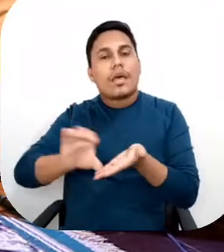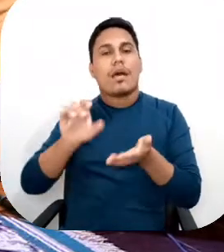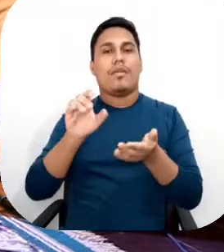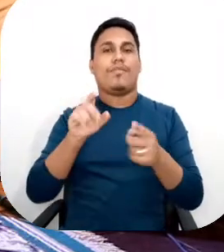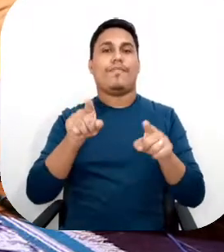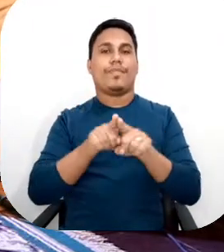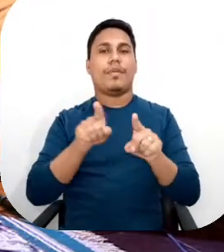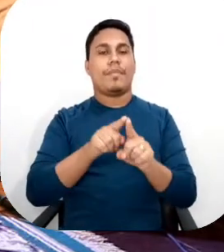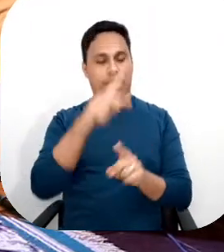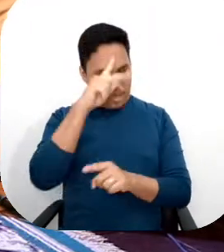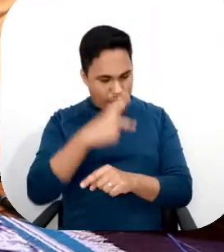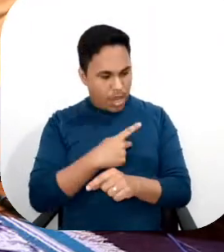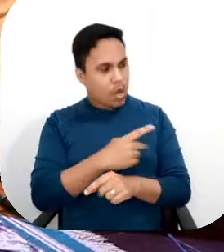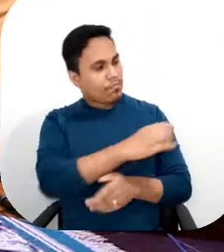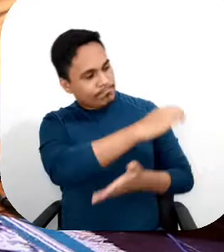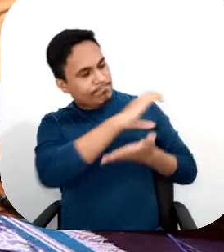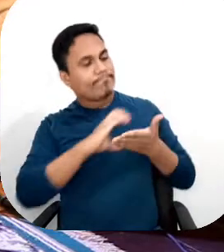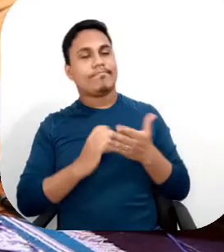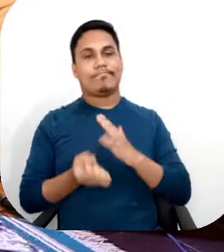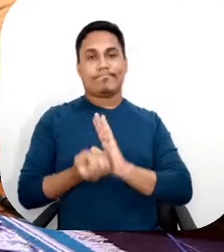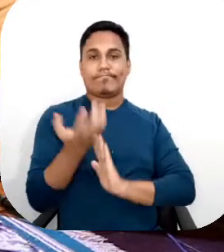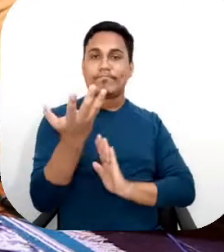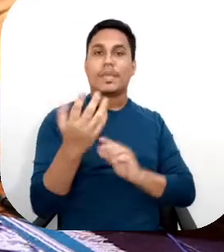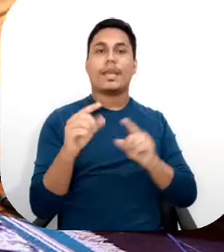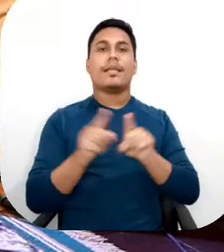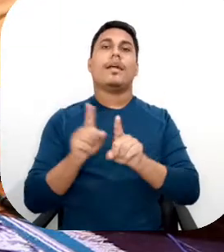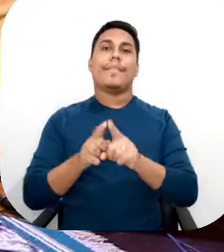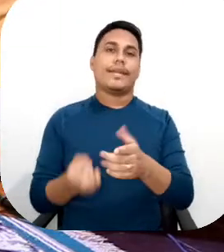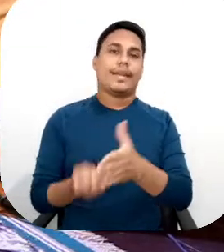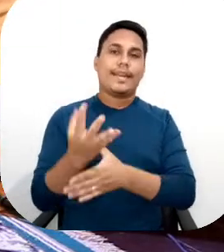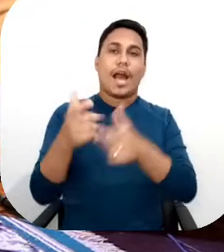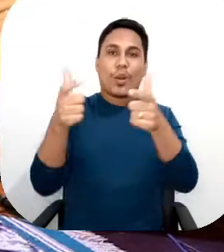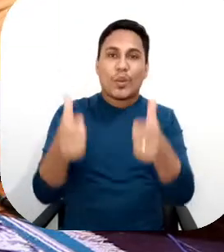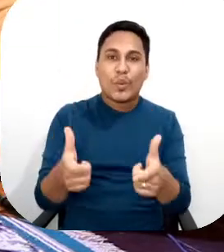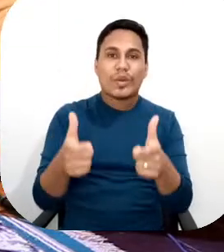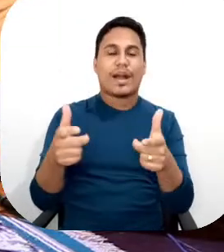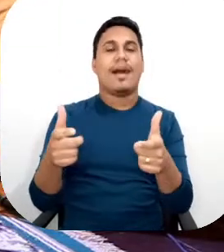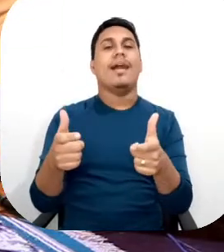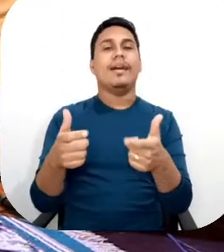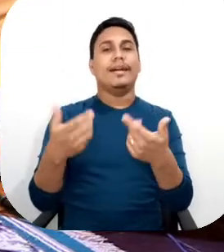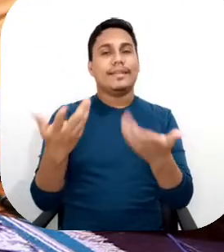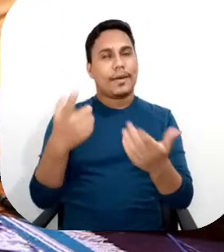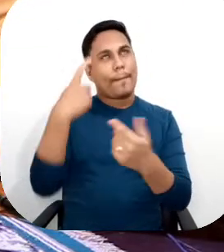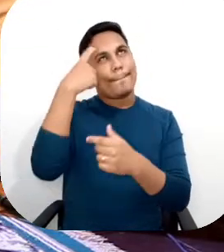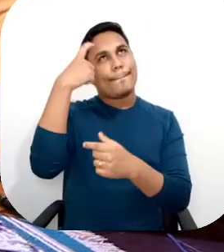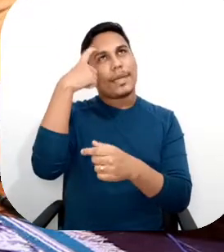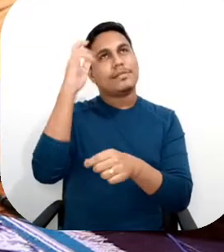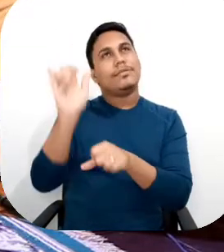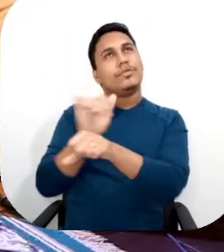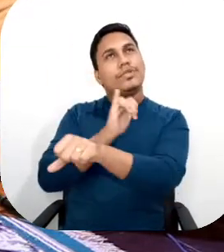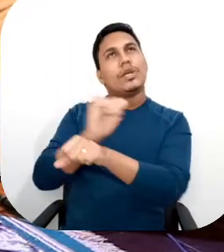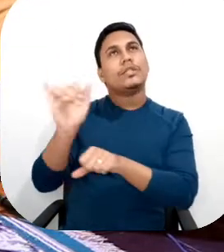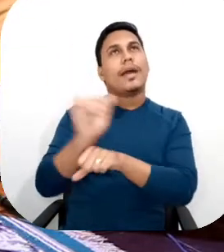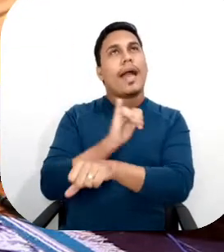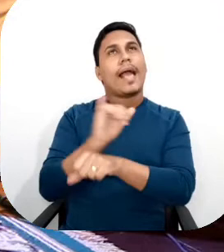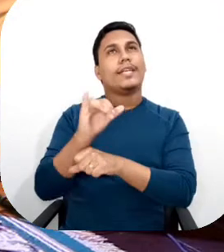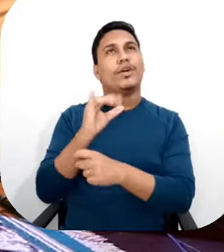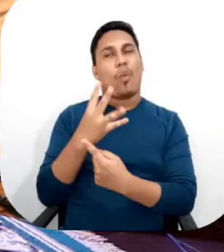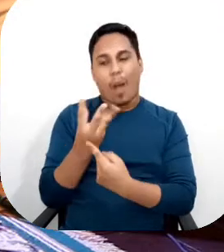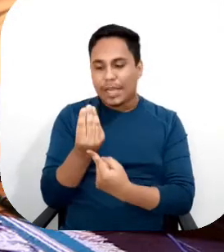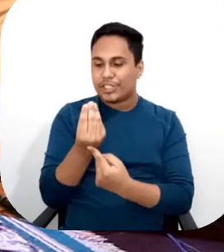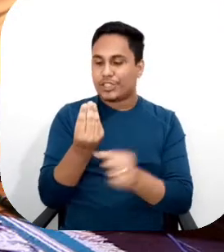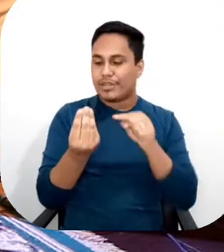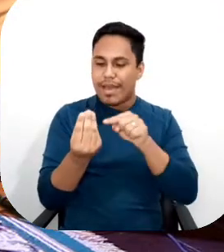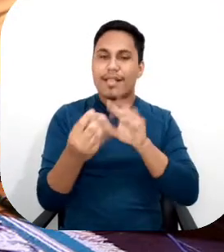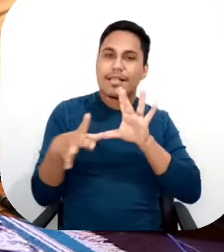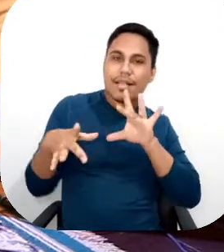se autoproduzir, né? E claro, criar os espaços, pensar estrategicamente um artista como